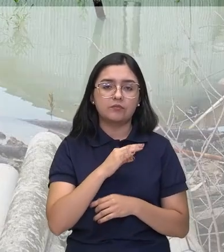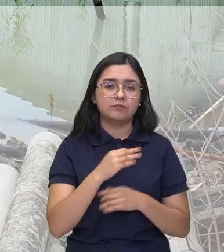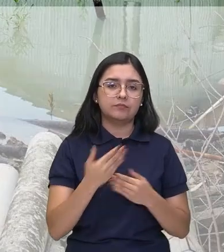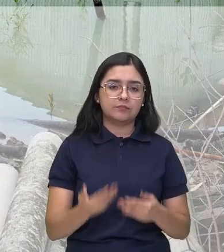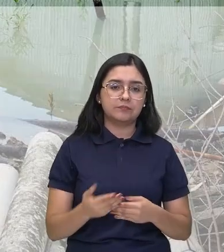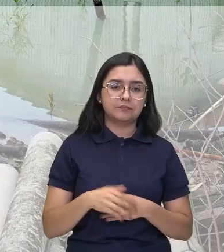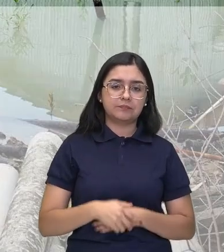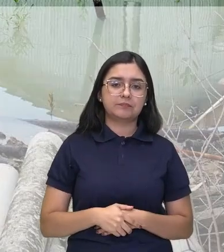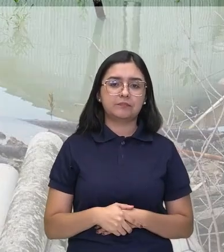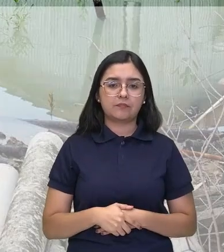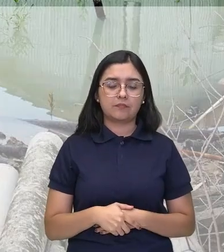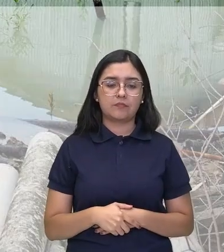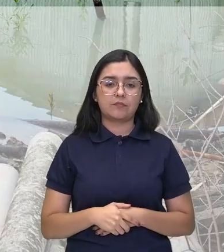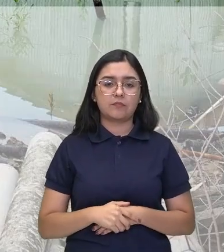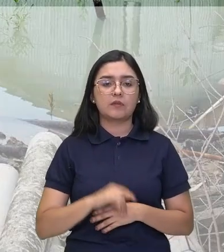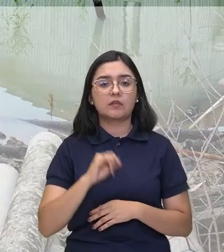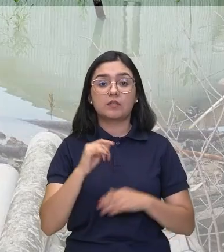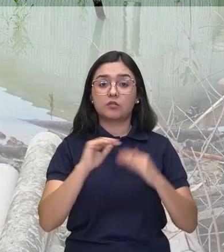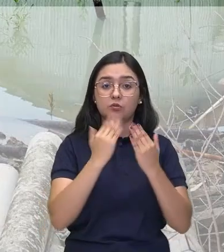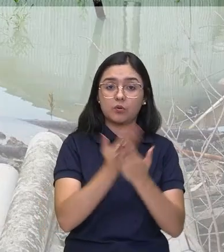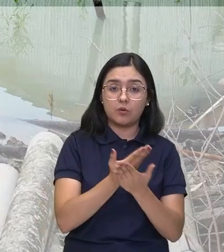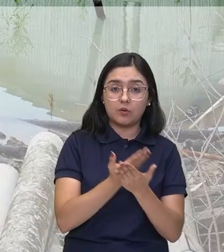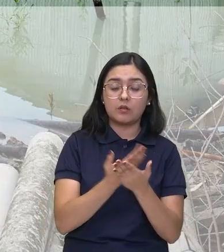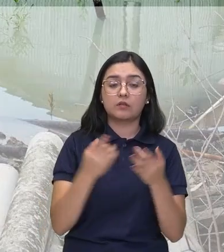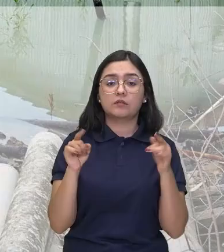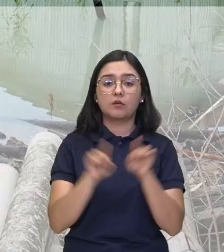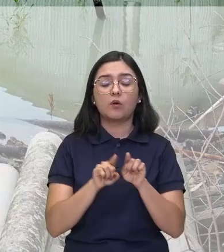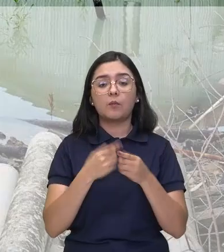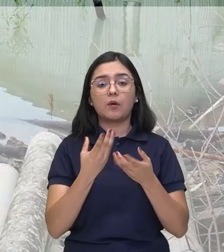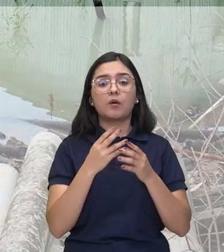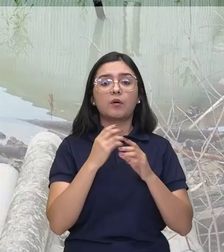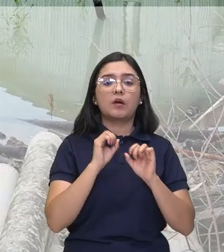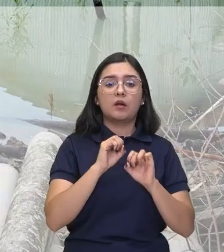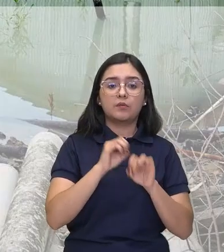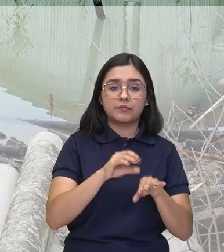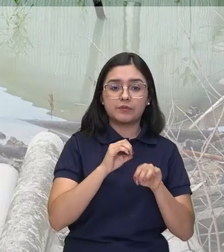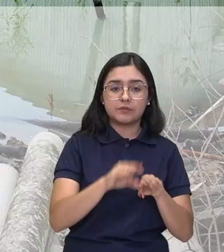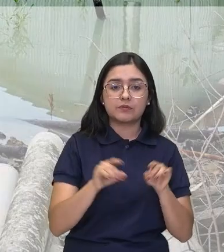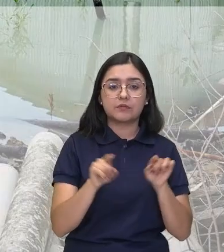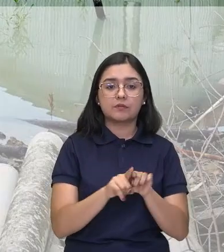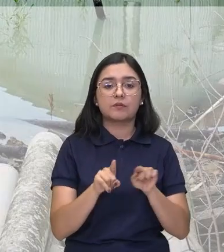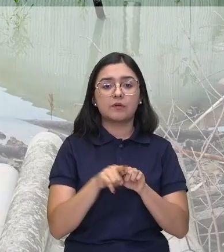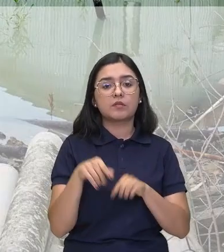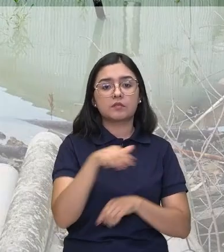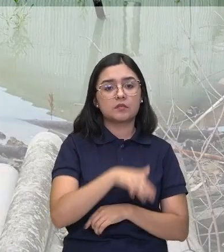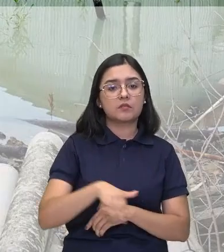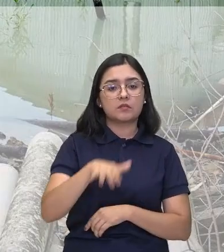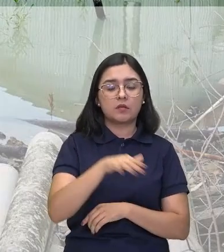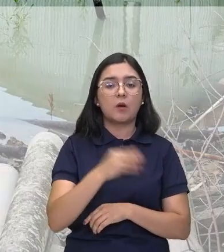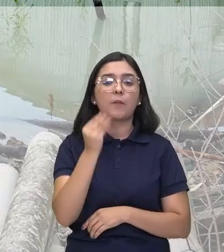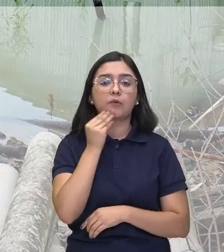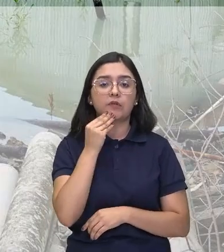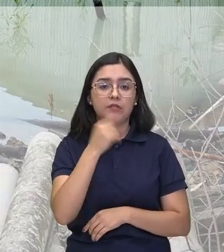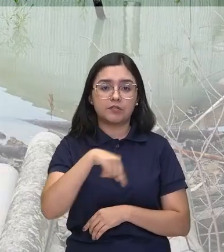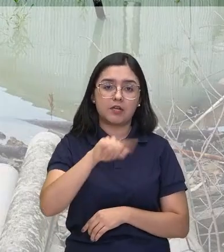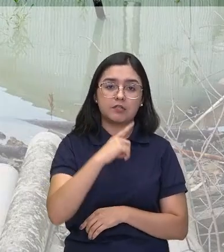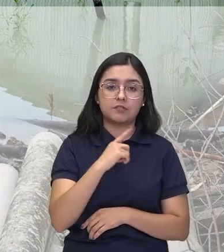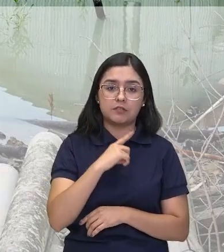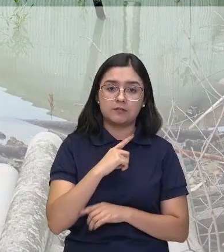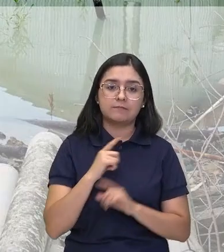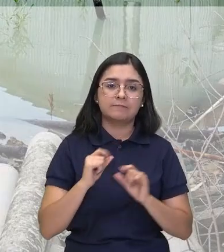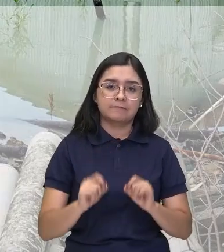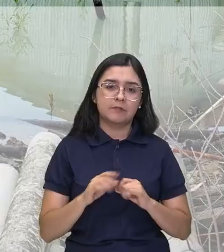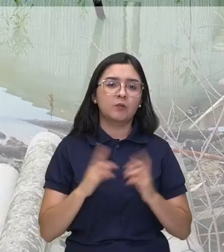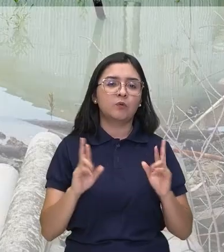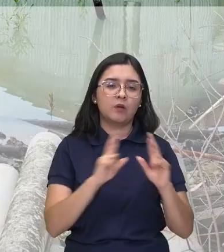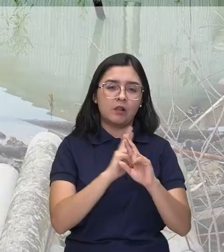do trabalho? Na escola? Né? Como é a educação? Né? Quais são esses espaços, as oportunidades que tem? Está tudo nessa área